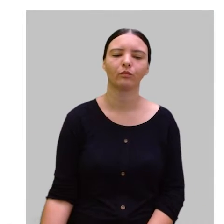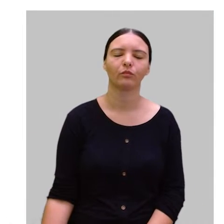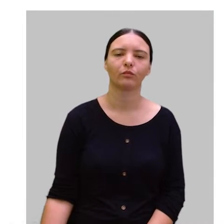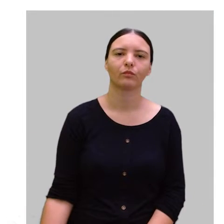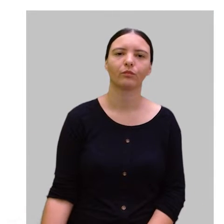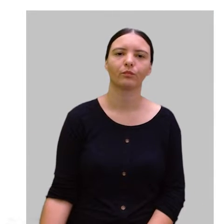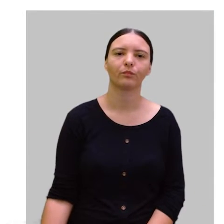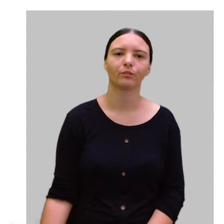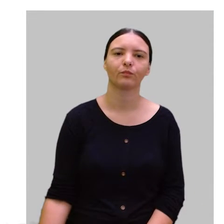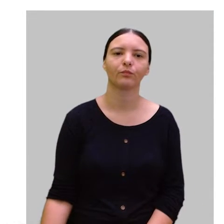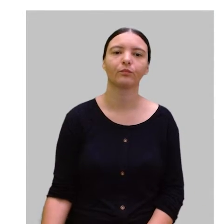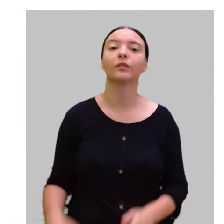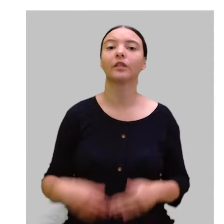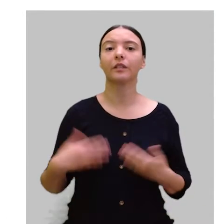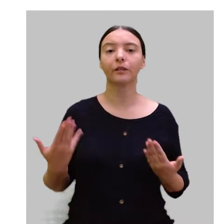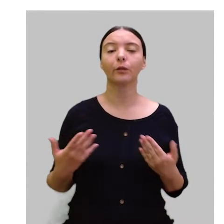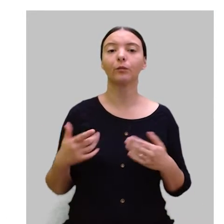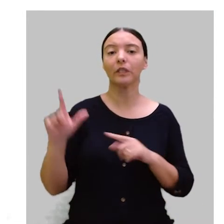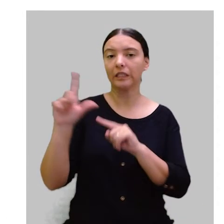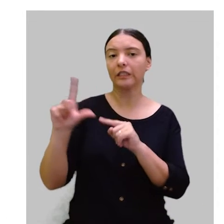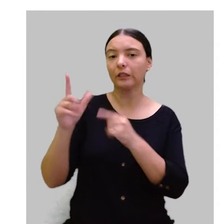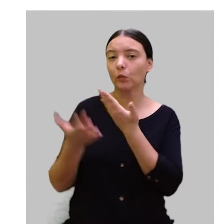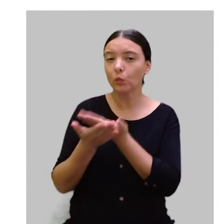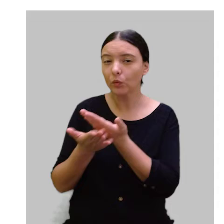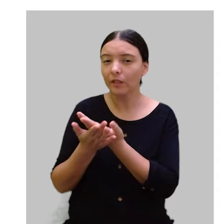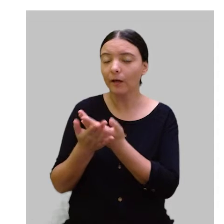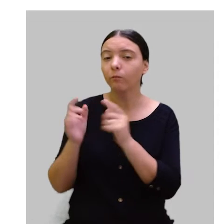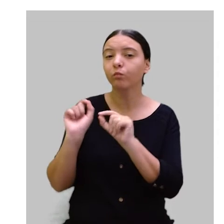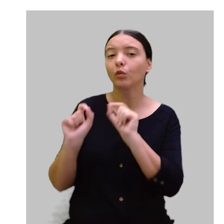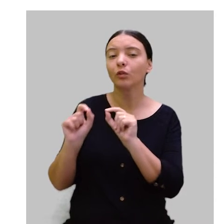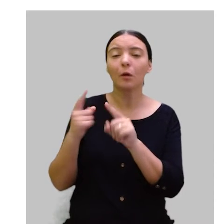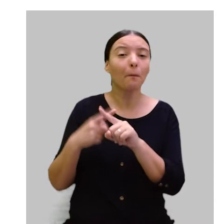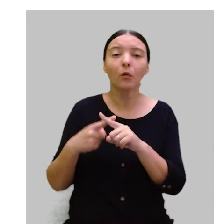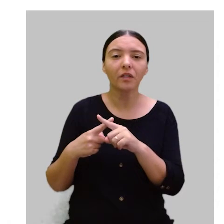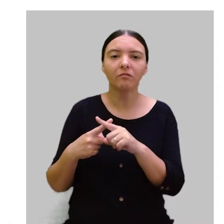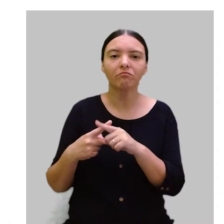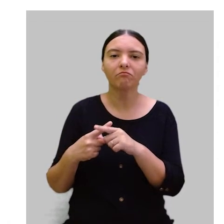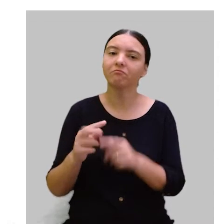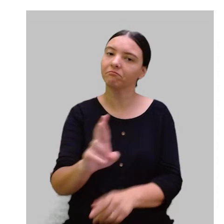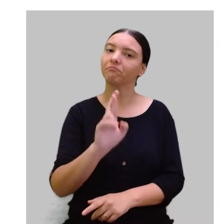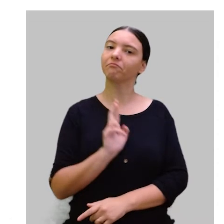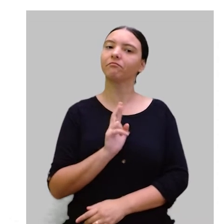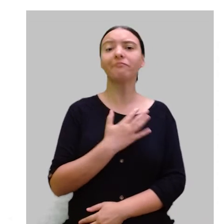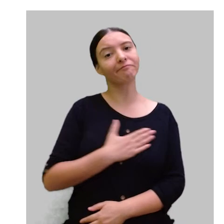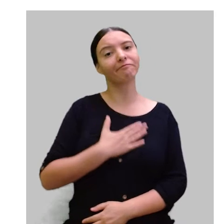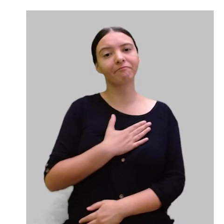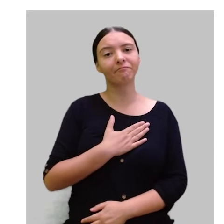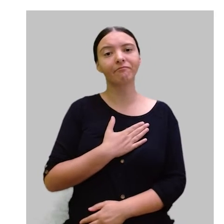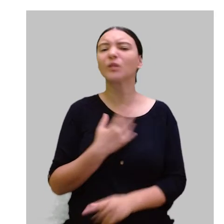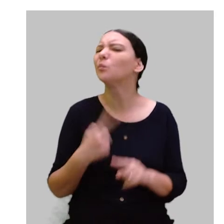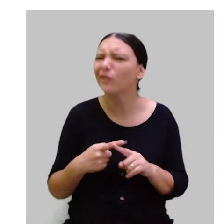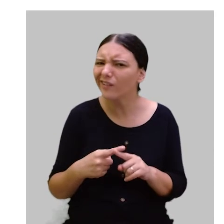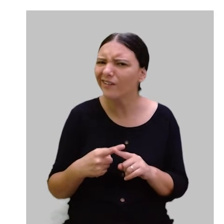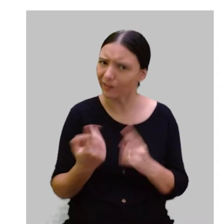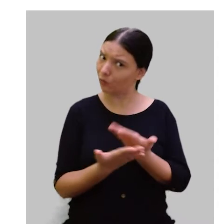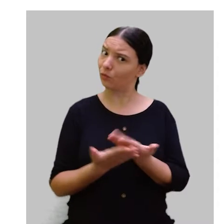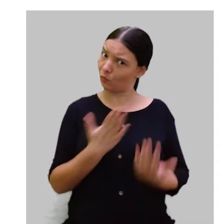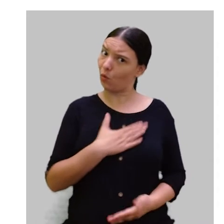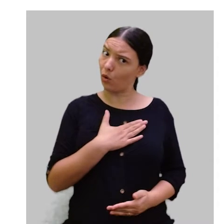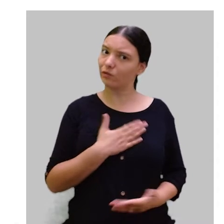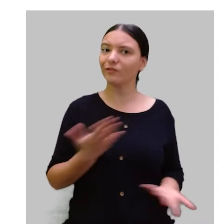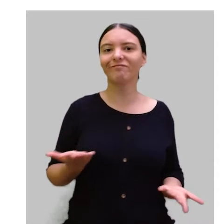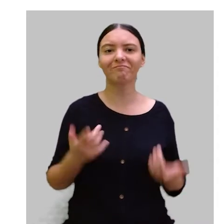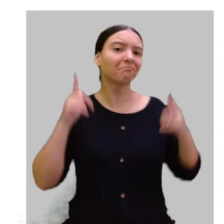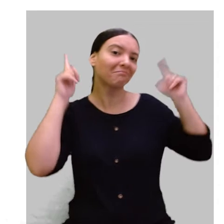Então o primeiro motivo para estudar literatura, e talvez o mais importante, é porque é prazeroso. Por que você estuda? Porque eu gosto de estudar literatura. Porque eu acho